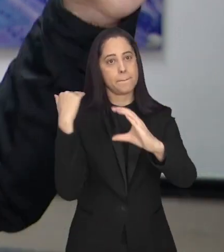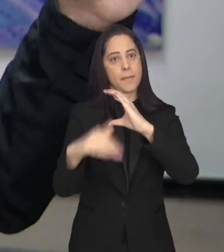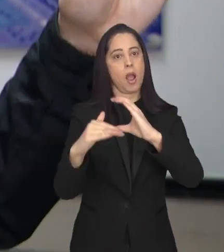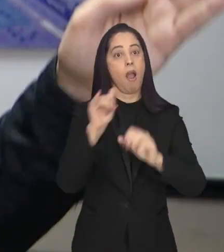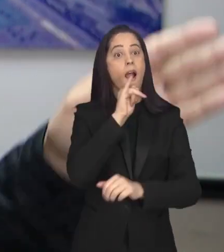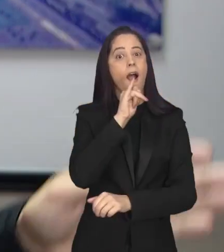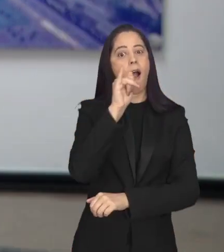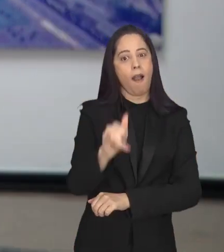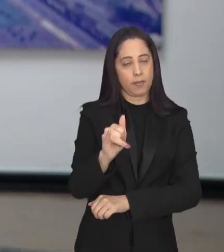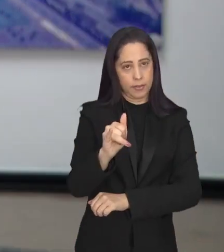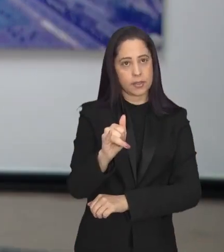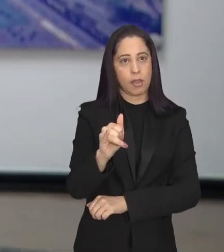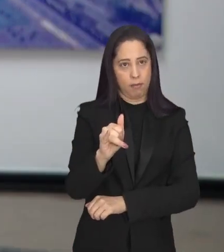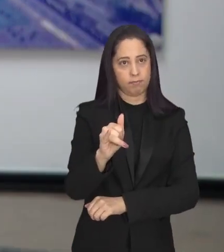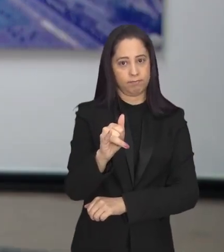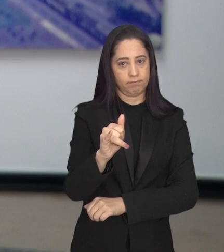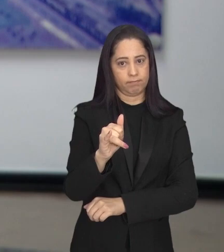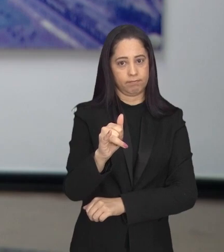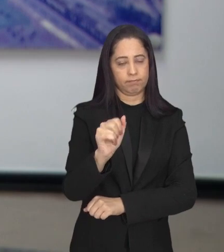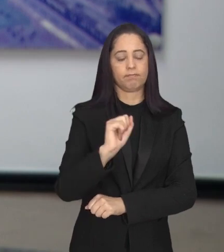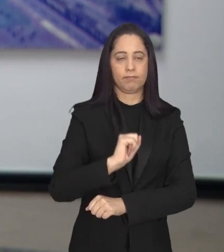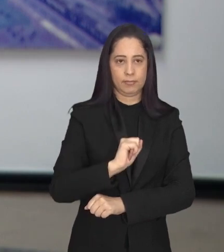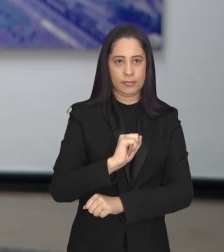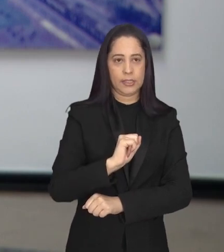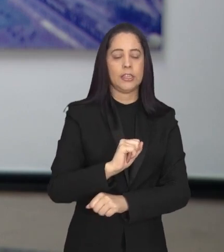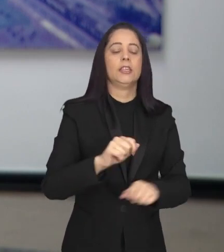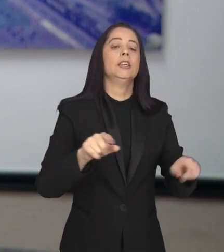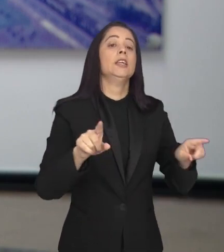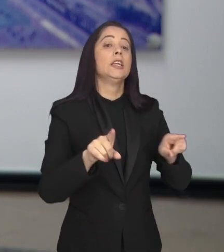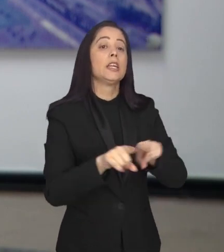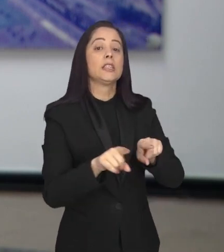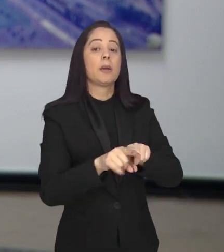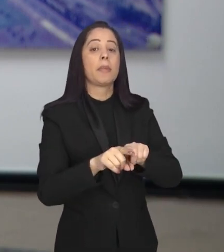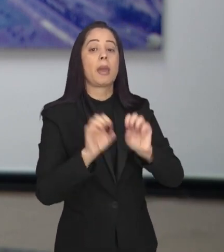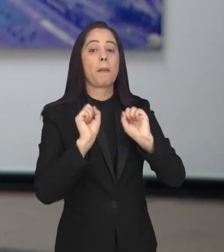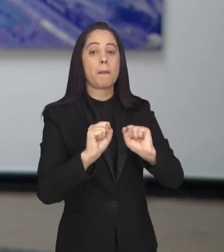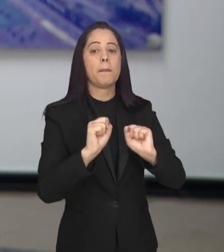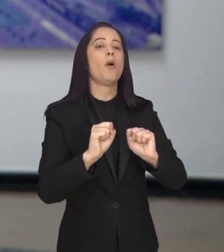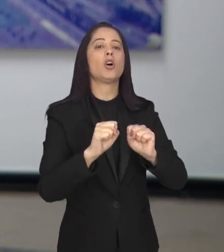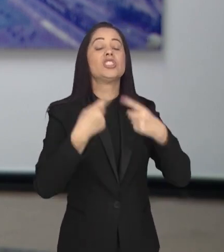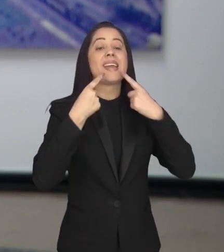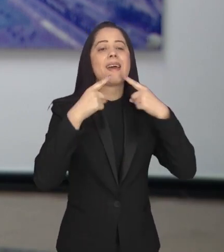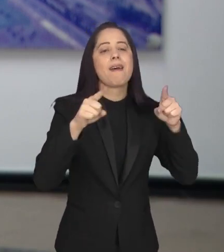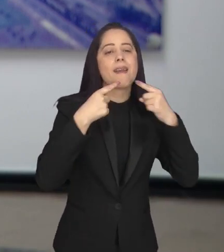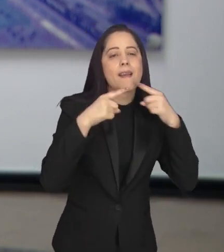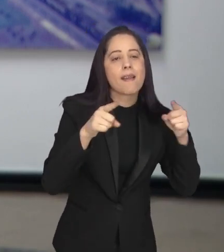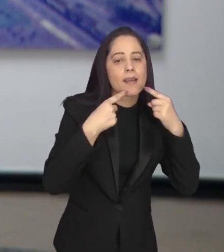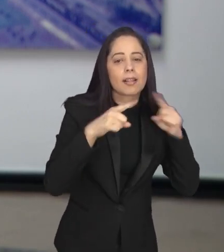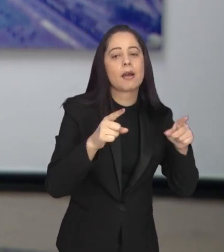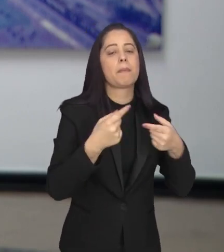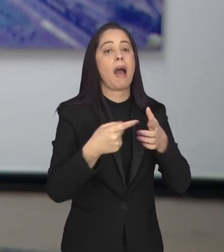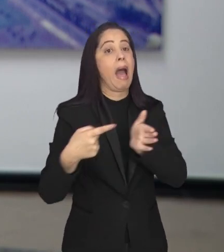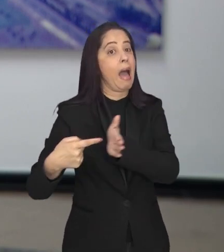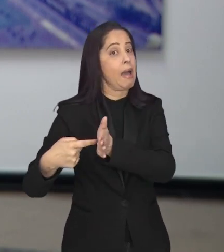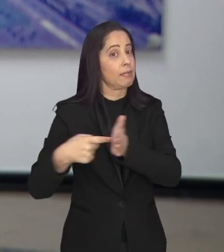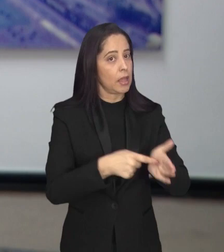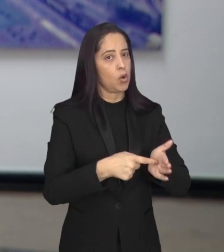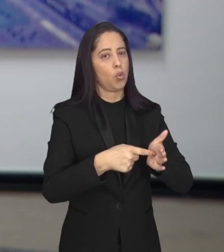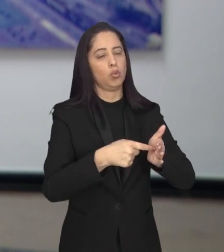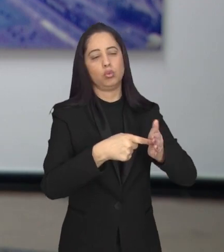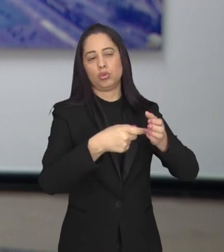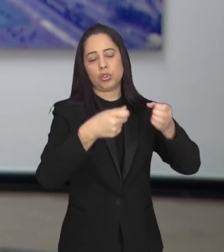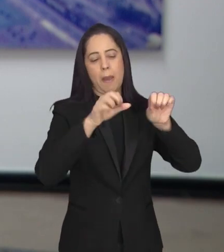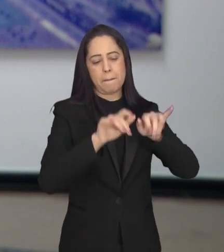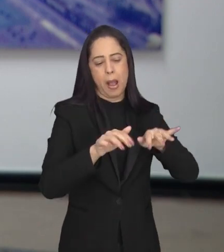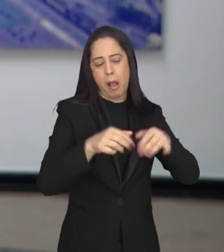portal, ele vai ver se isso está relatado ou não pelo portal e vai poder, neste mesmo portal, fazer ali o